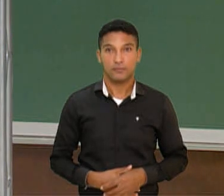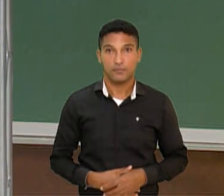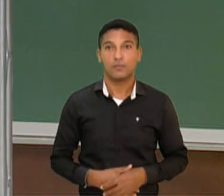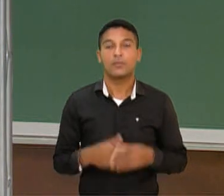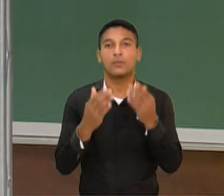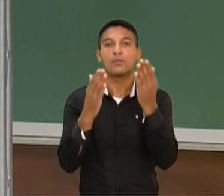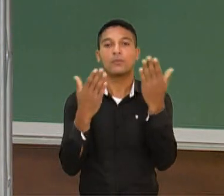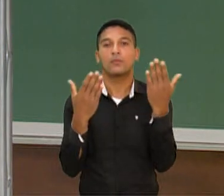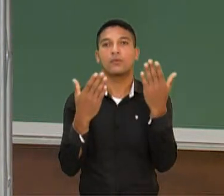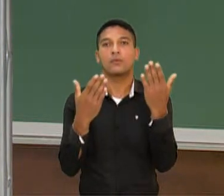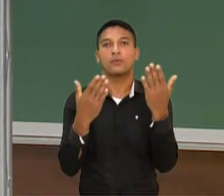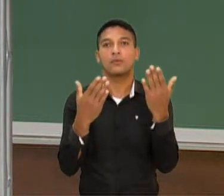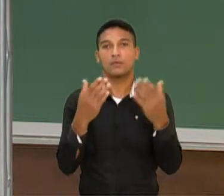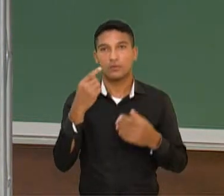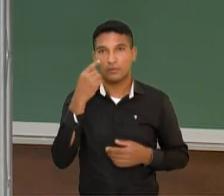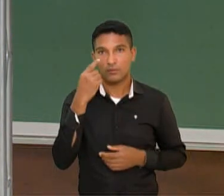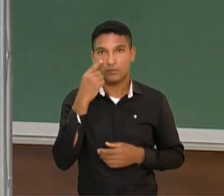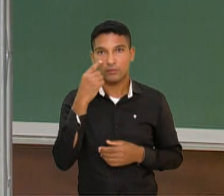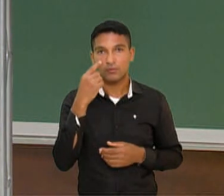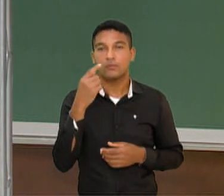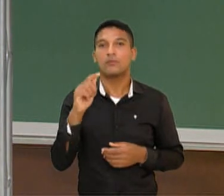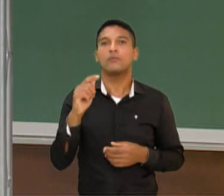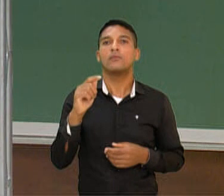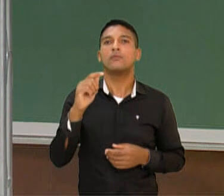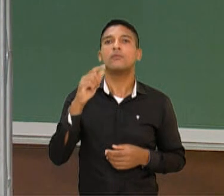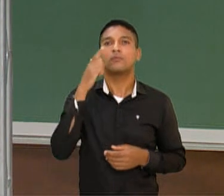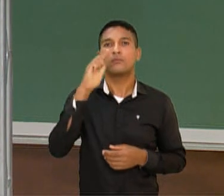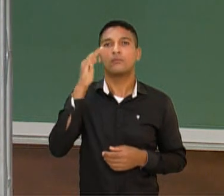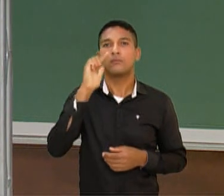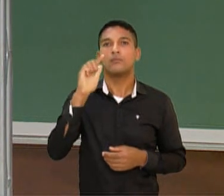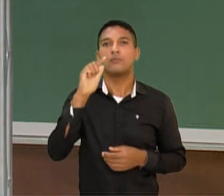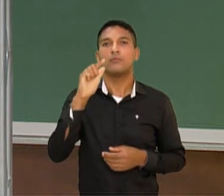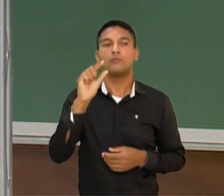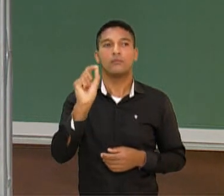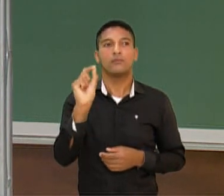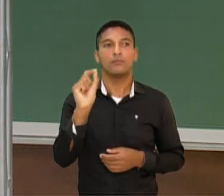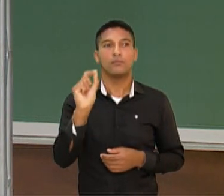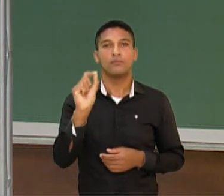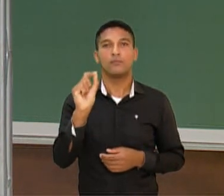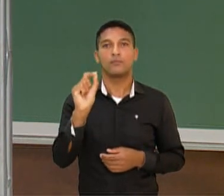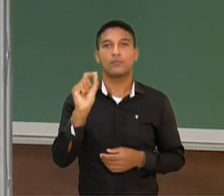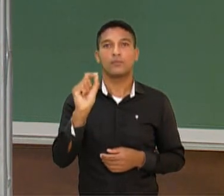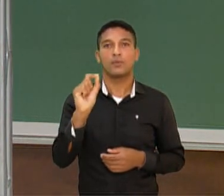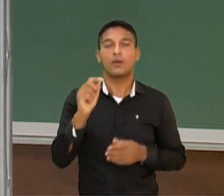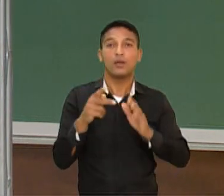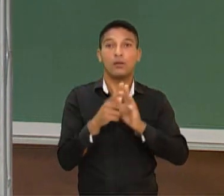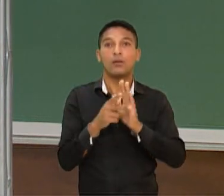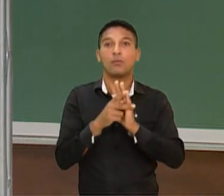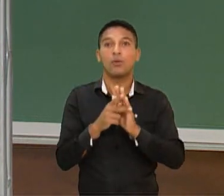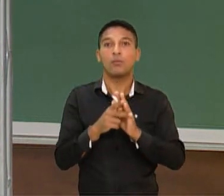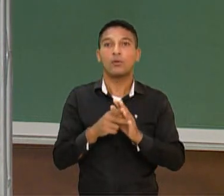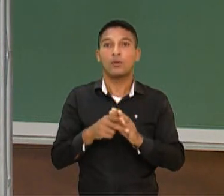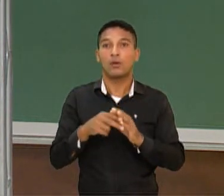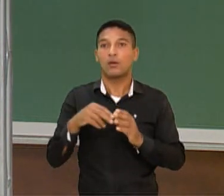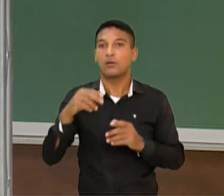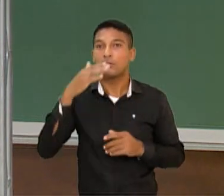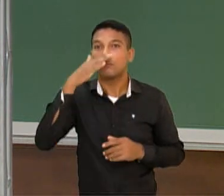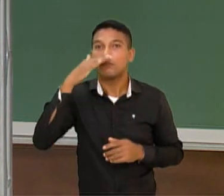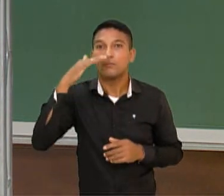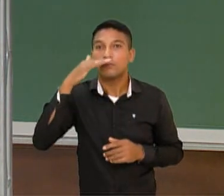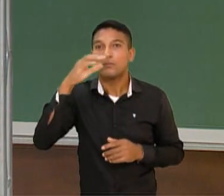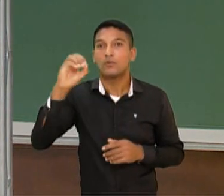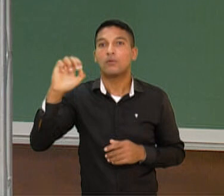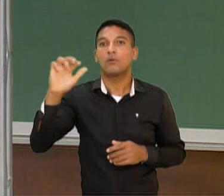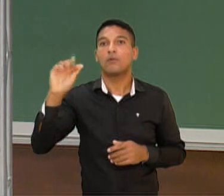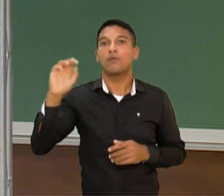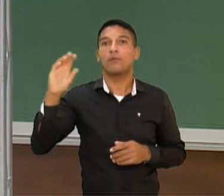Então, pessoal, suave na nave, quem assinalou aqui que os receptores sensoriais de olfato e paladar